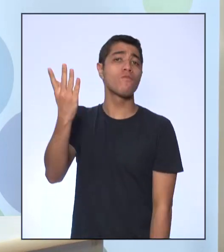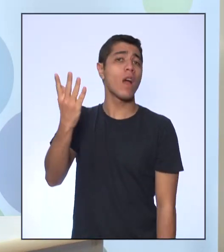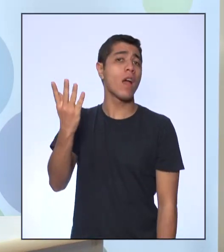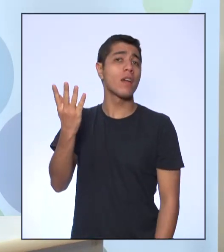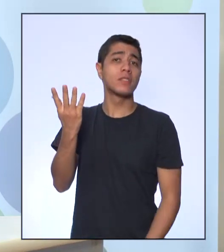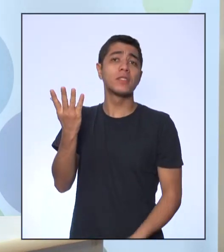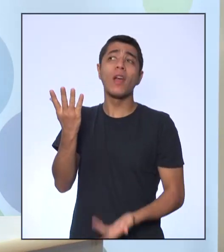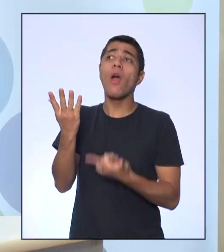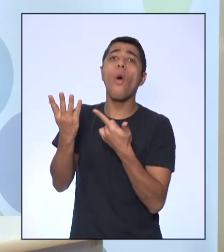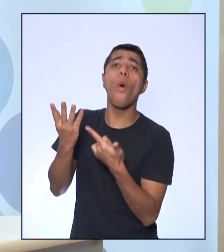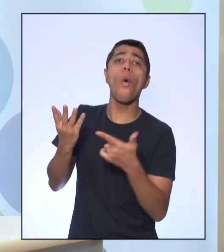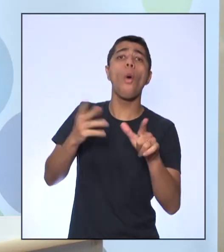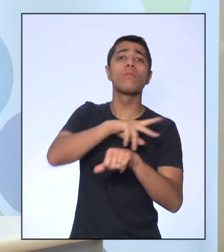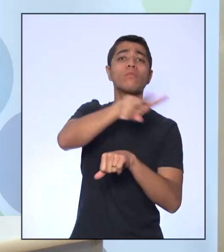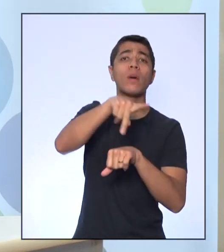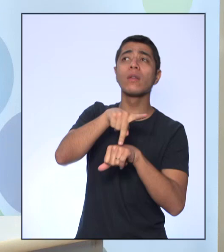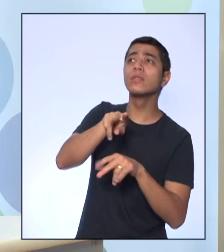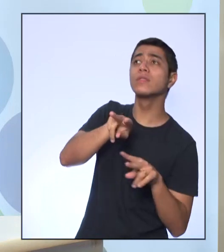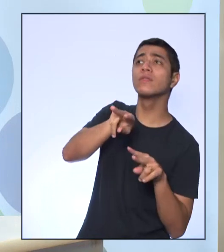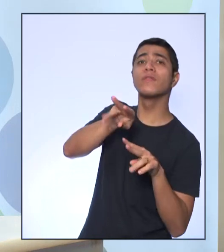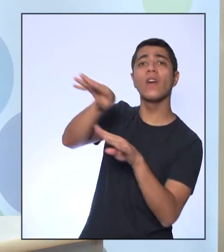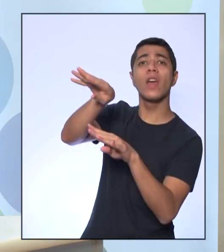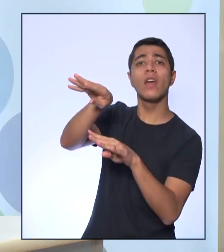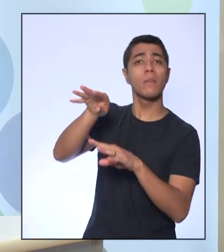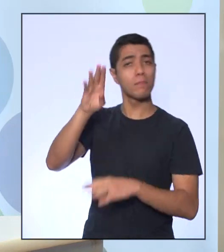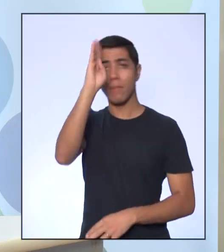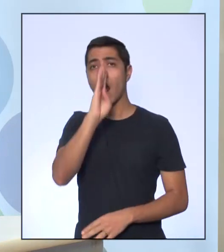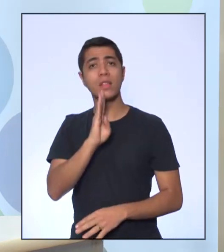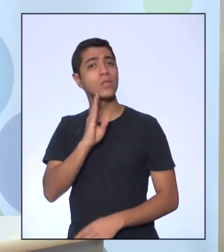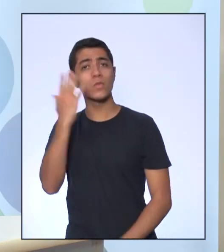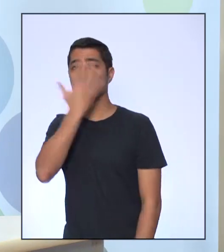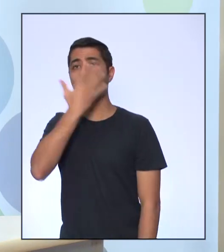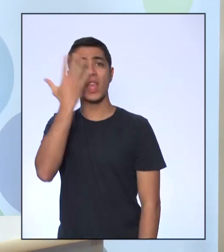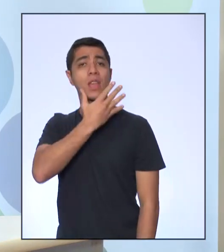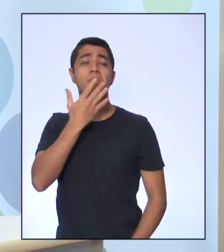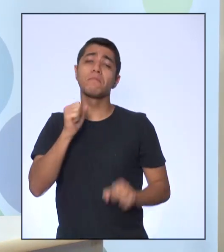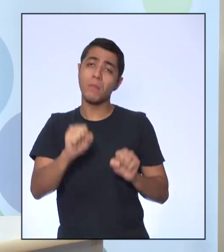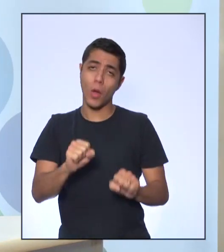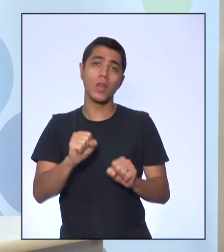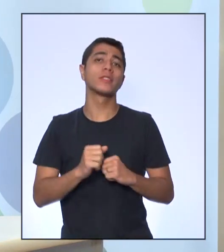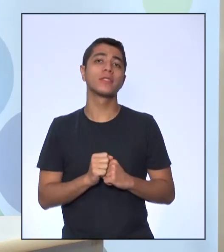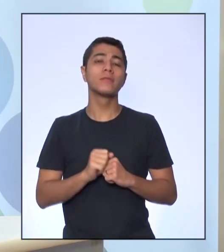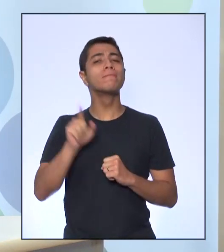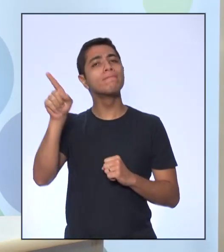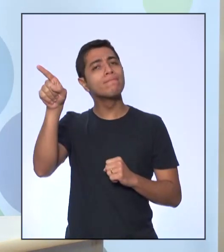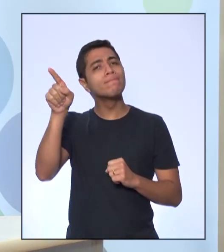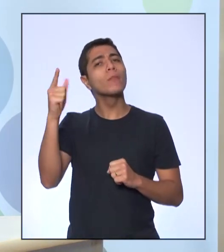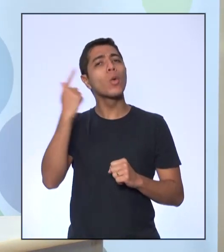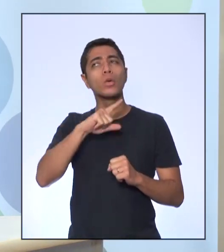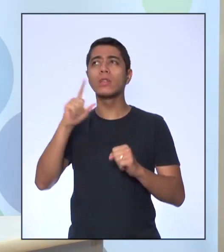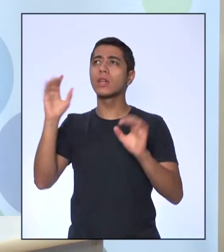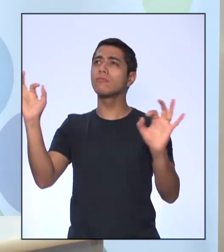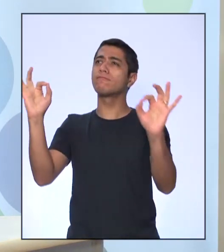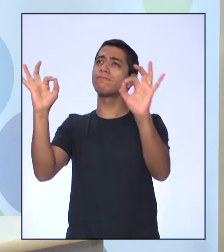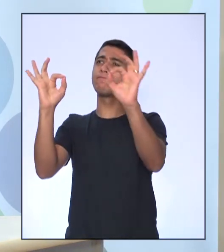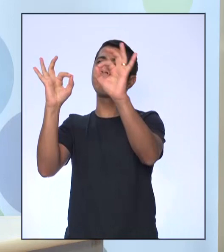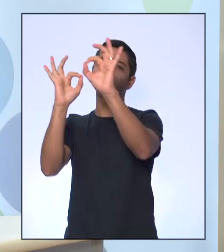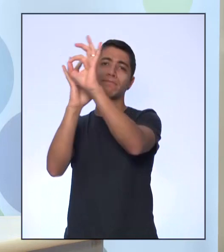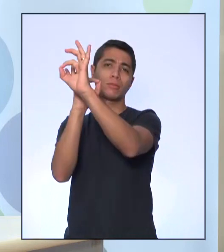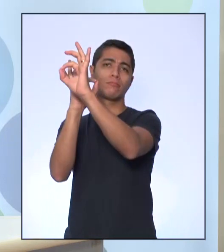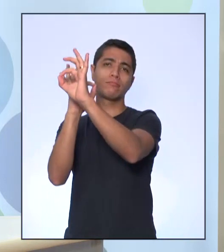em outro país. Então, esse alinhamento, para vocês só terem uma ideia, ele acontece quando os